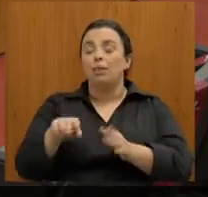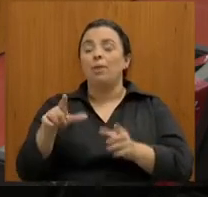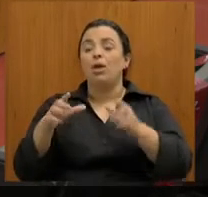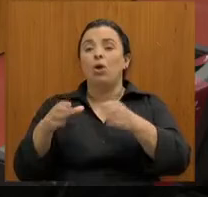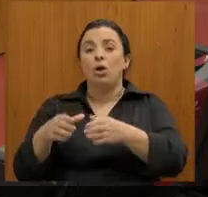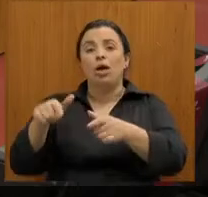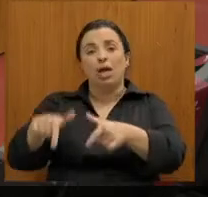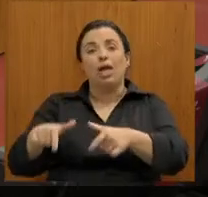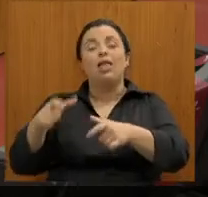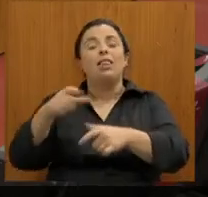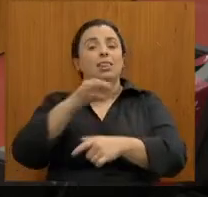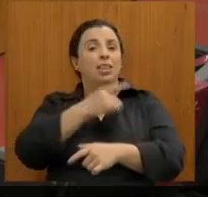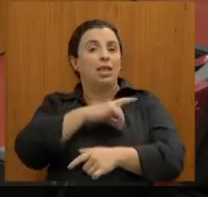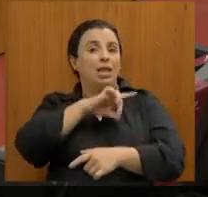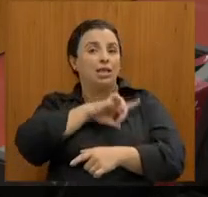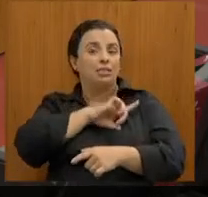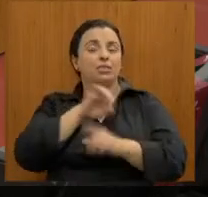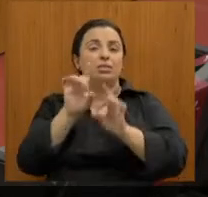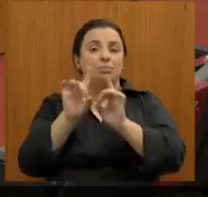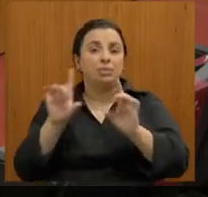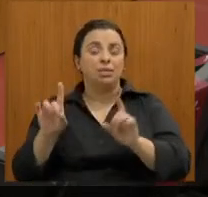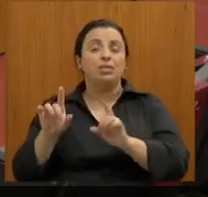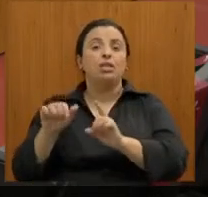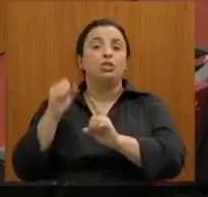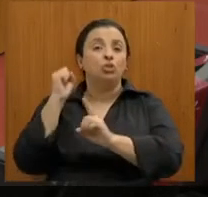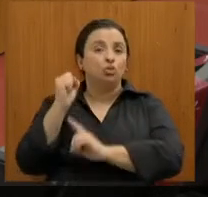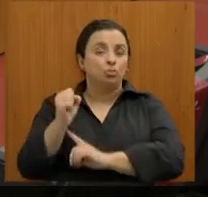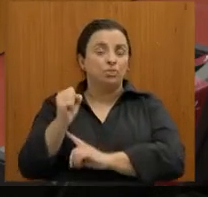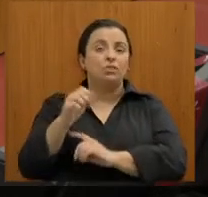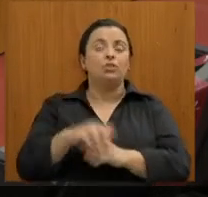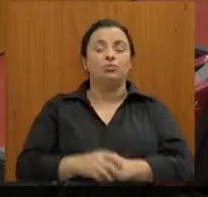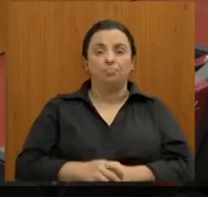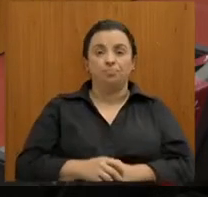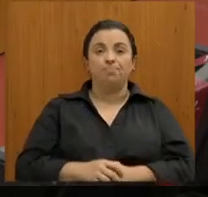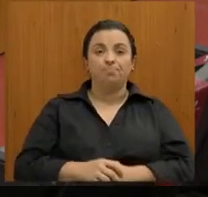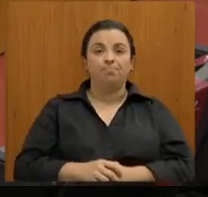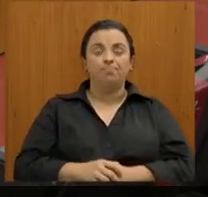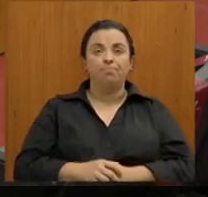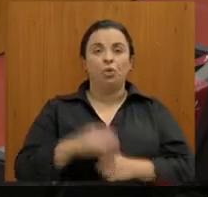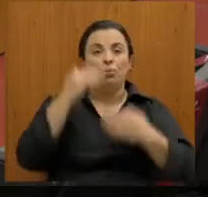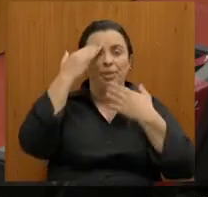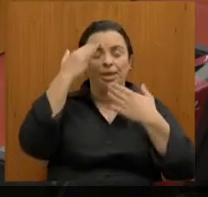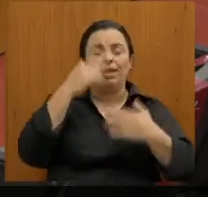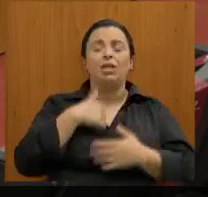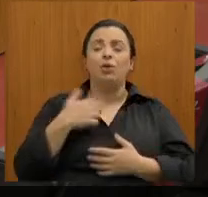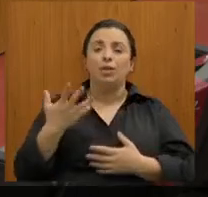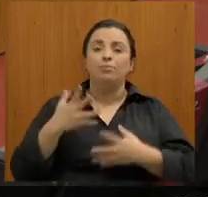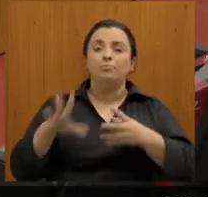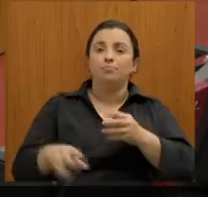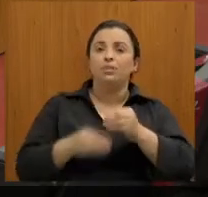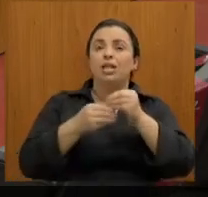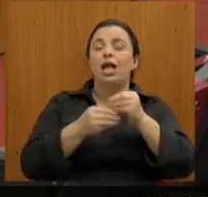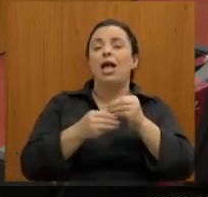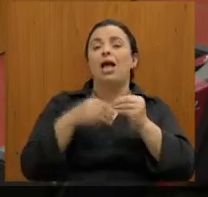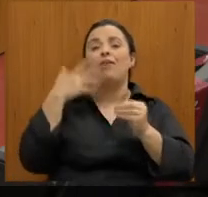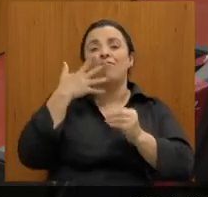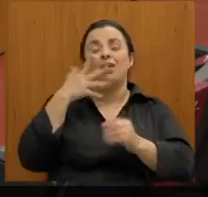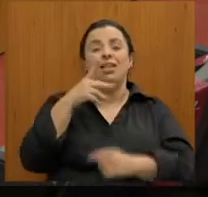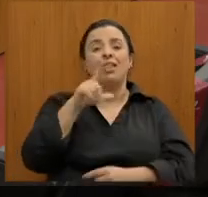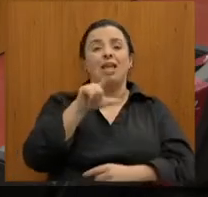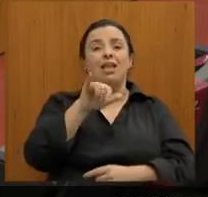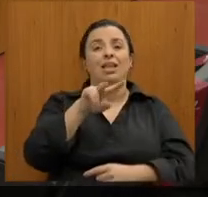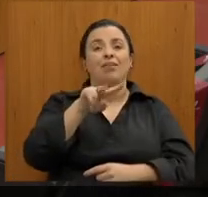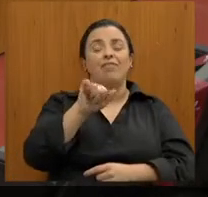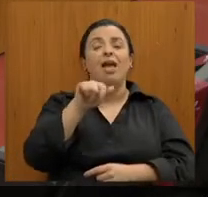eu queria até ponderar a fala da Lívia Bíblia ela disse aí da